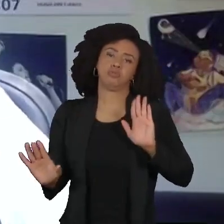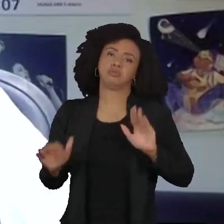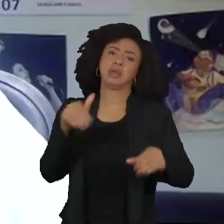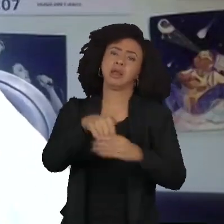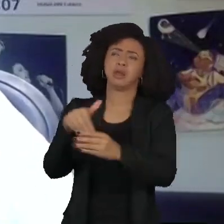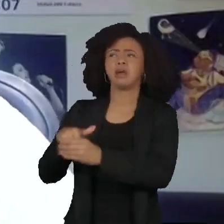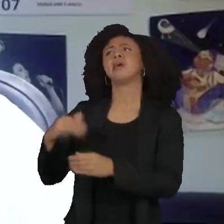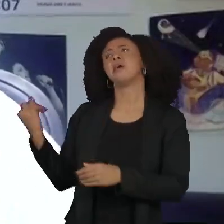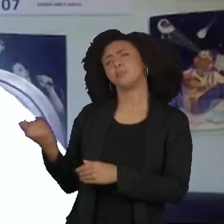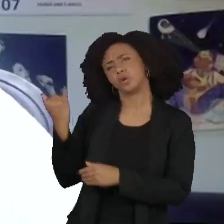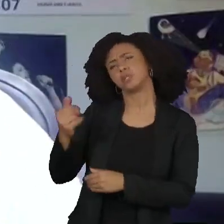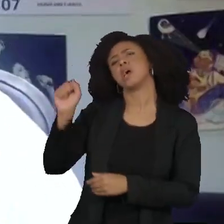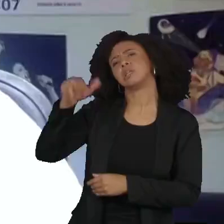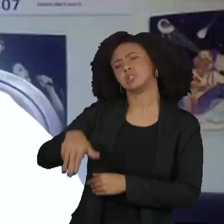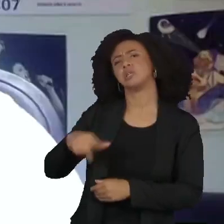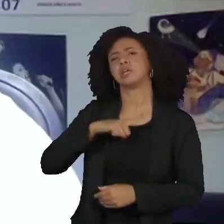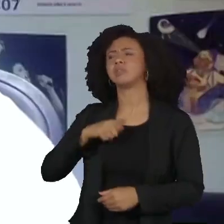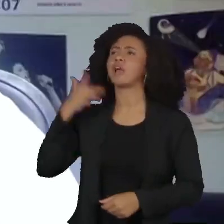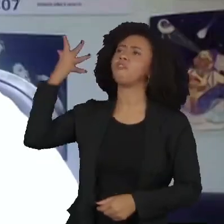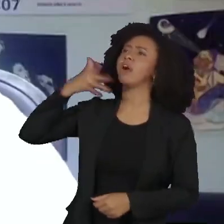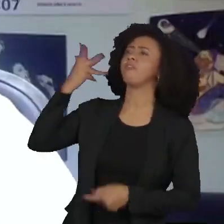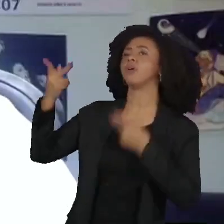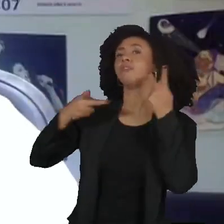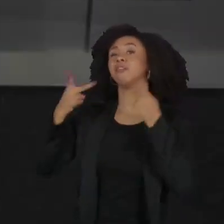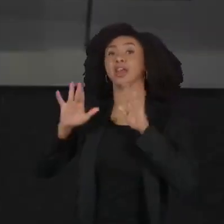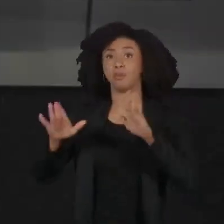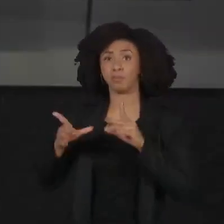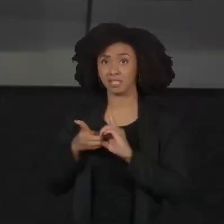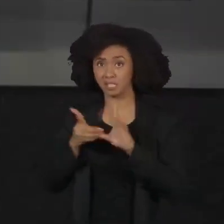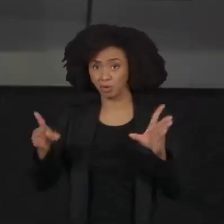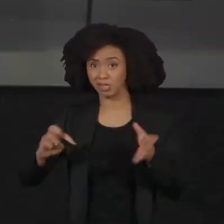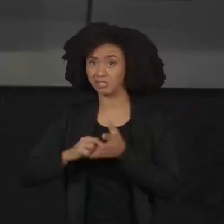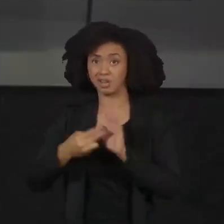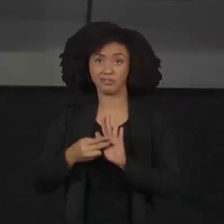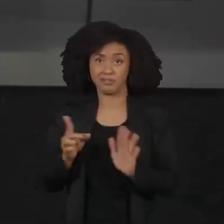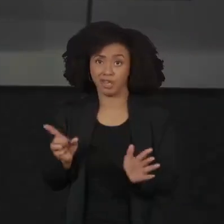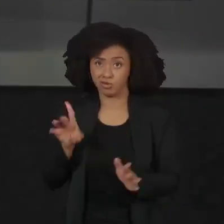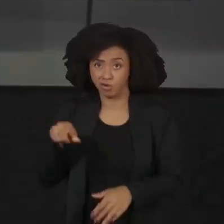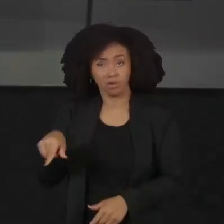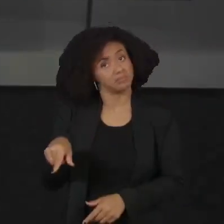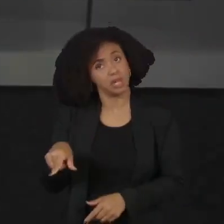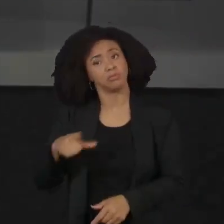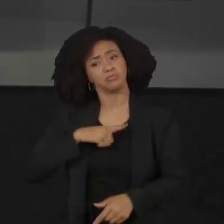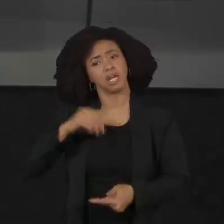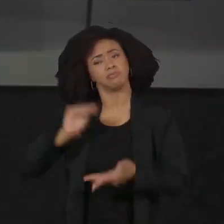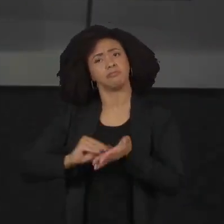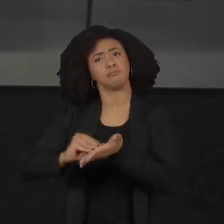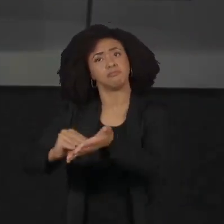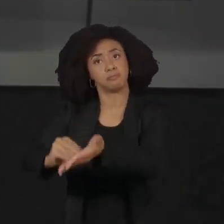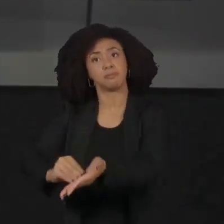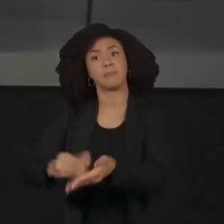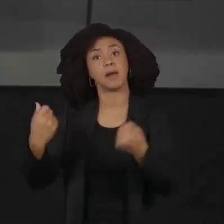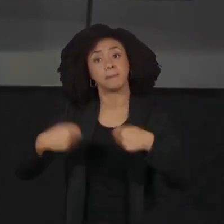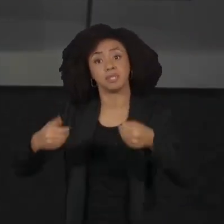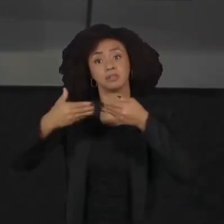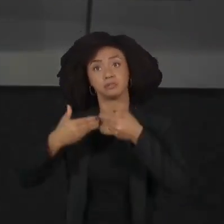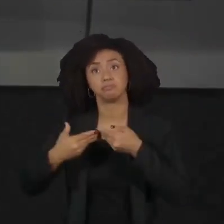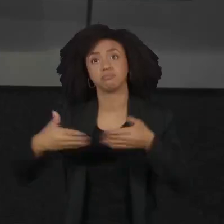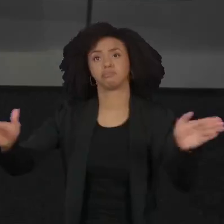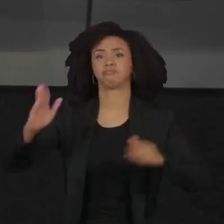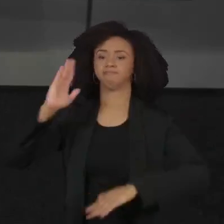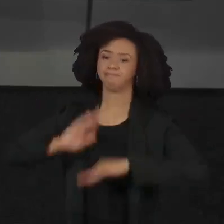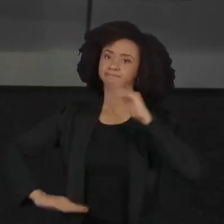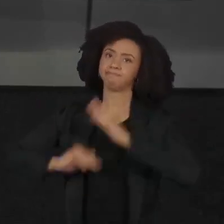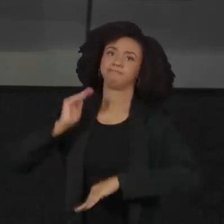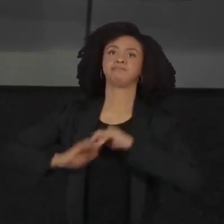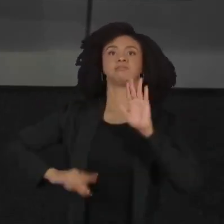que é importante, evidentemente, mas a democracia é muito mais do que isso. A gente tem que ampliar o conceito de democracia para o exercício